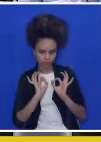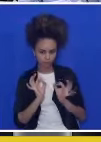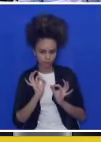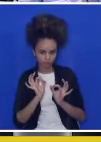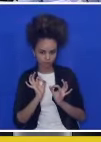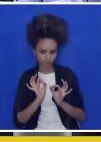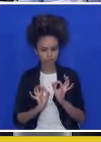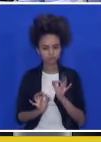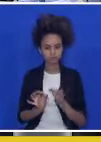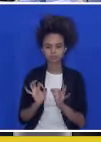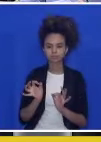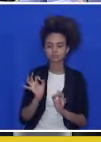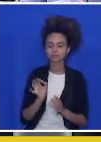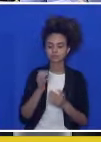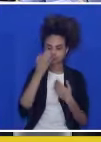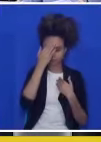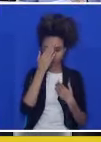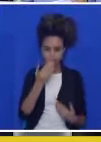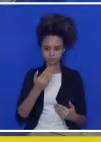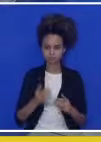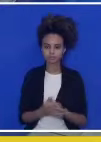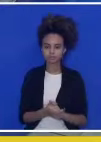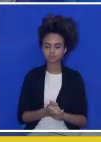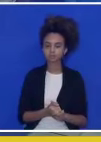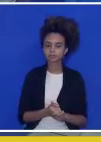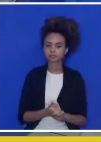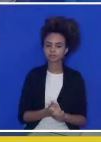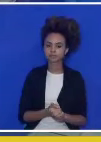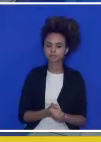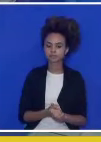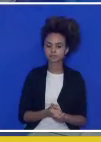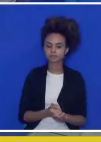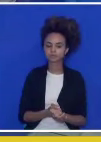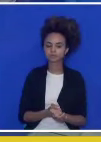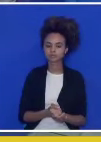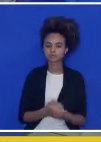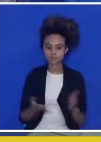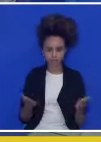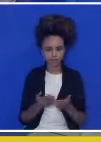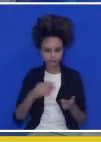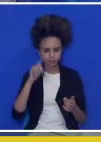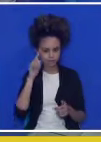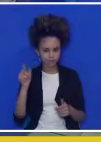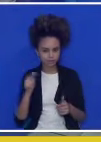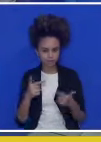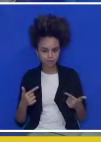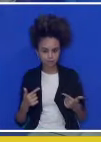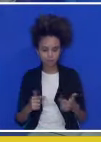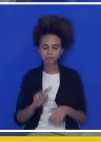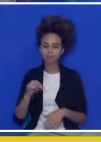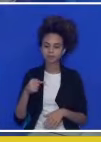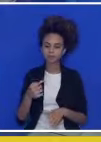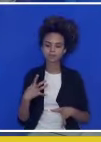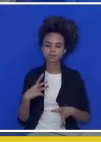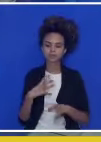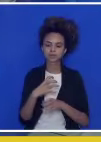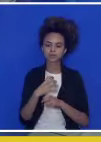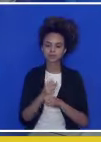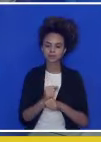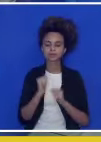confirmo. Sim, confirmo. Obrigado. Será que hoje foi o seu dia de sorte? Logo após a